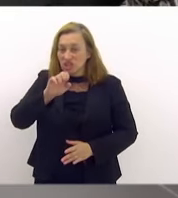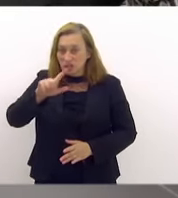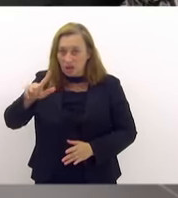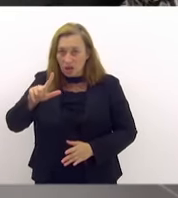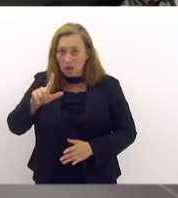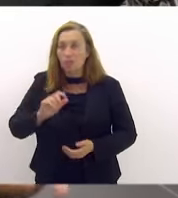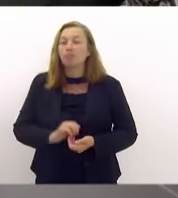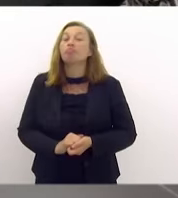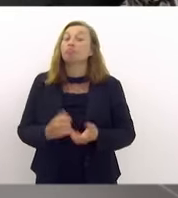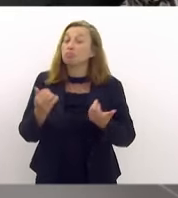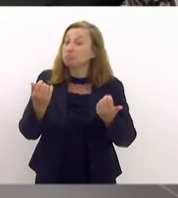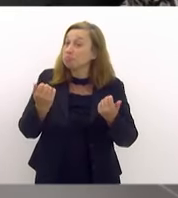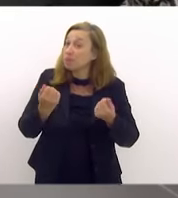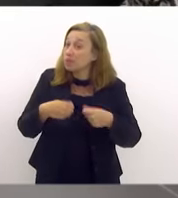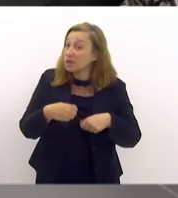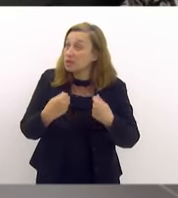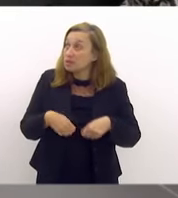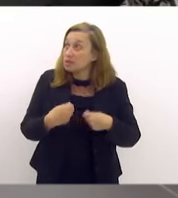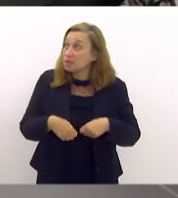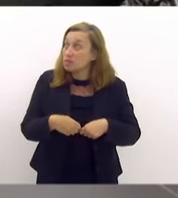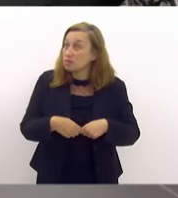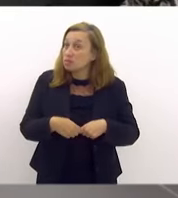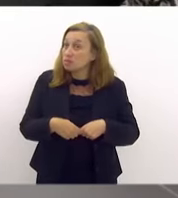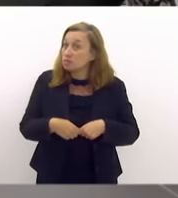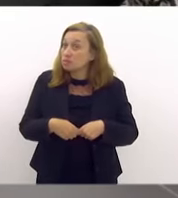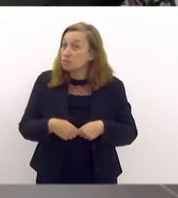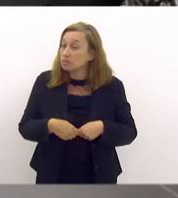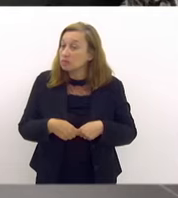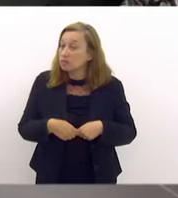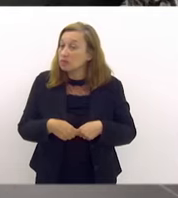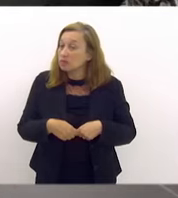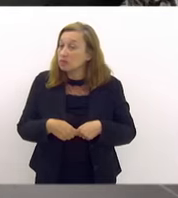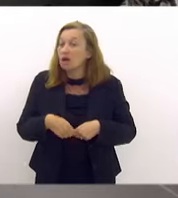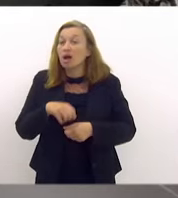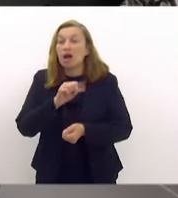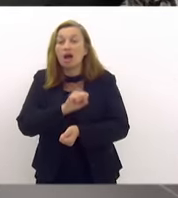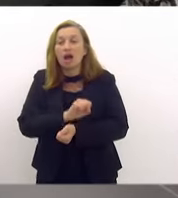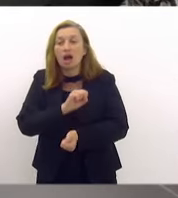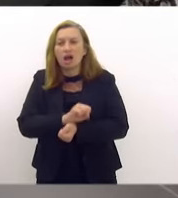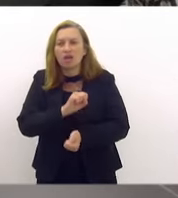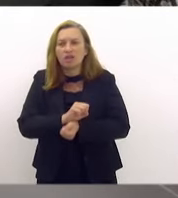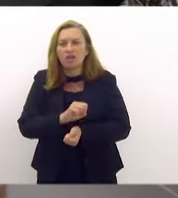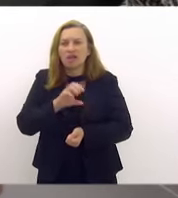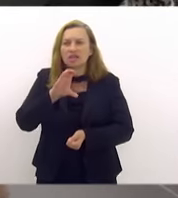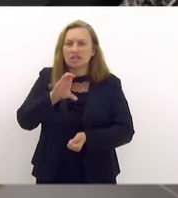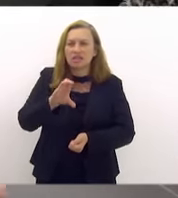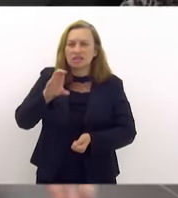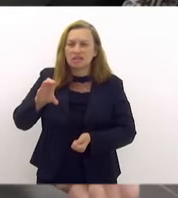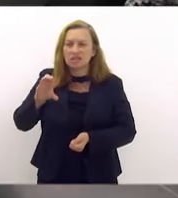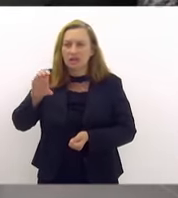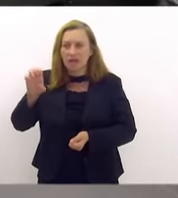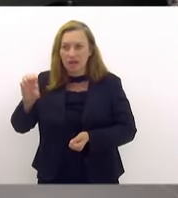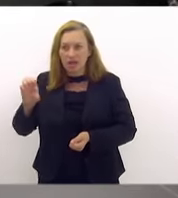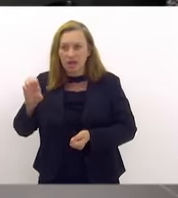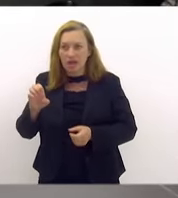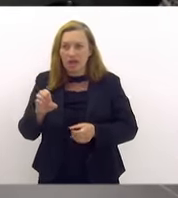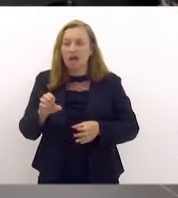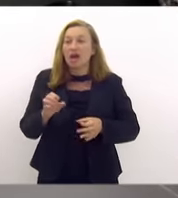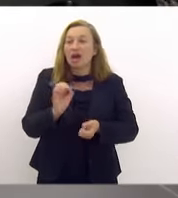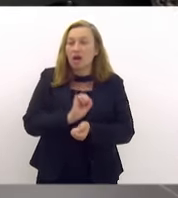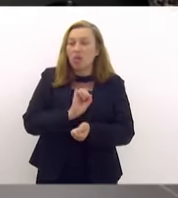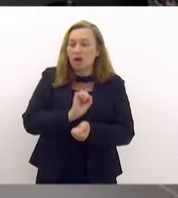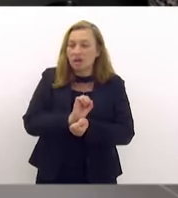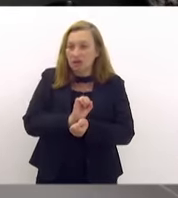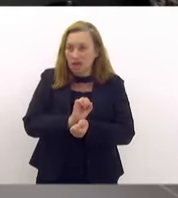que necessariamente eh aguardar o icce elaborar o laudo de confronto que